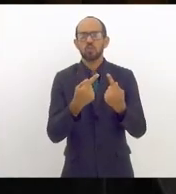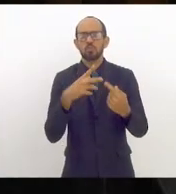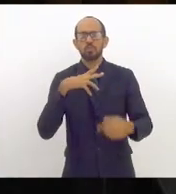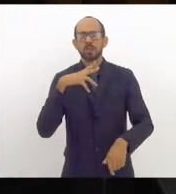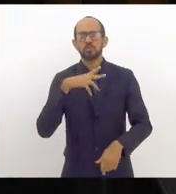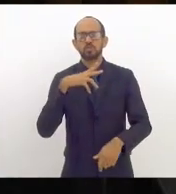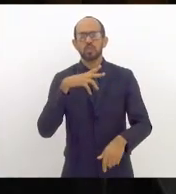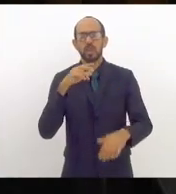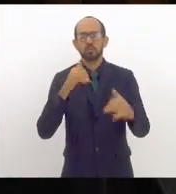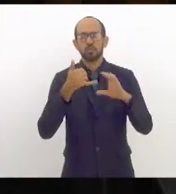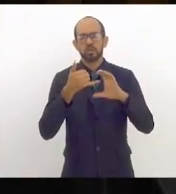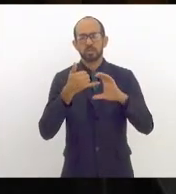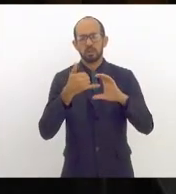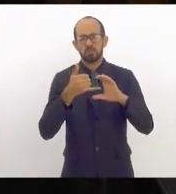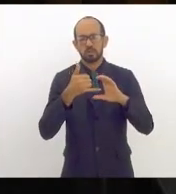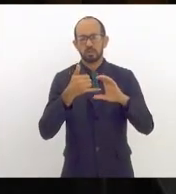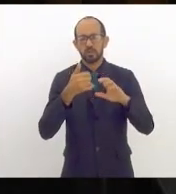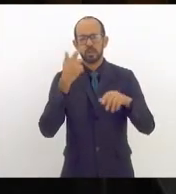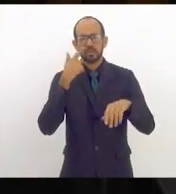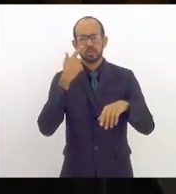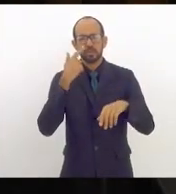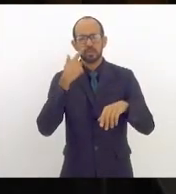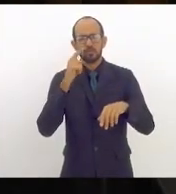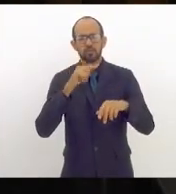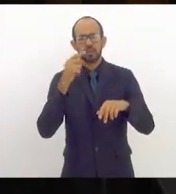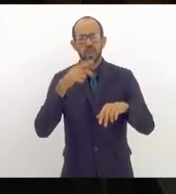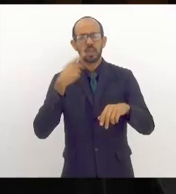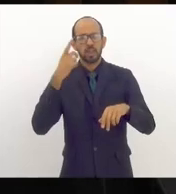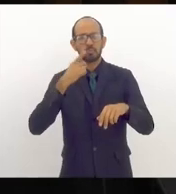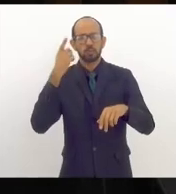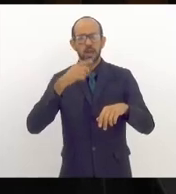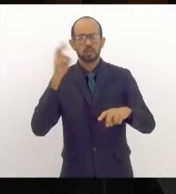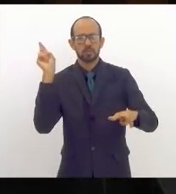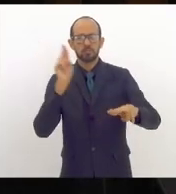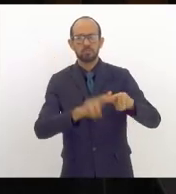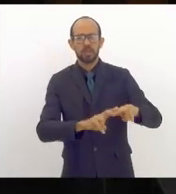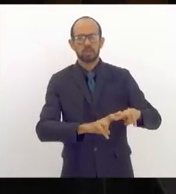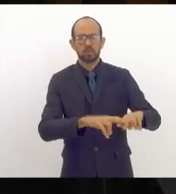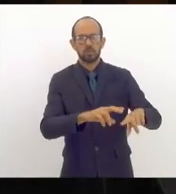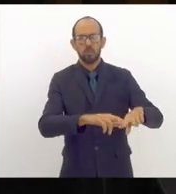parlamentares sendo presos por crimes de opinião